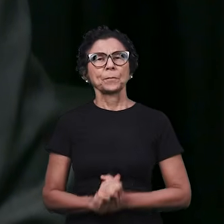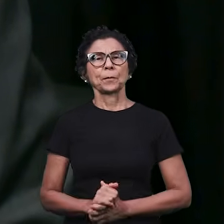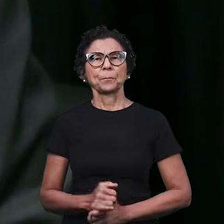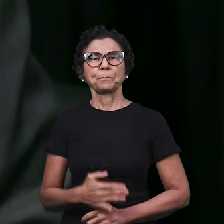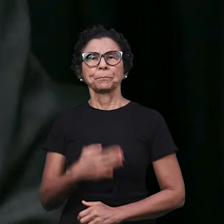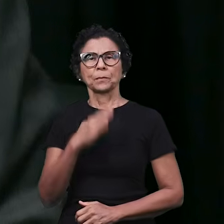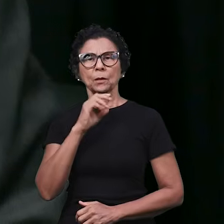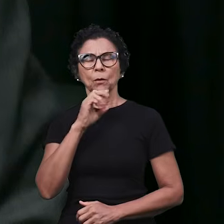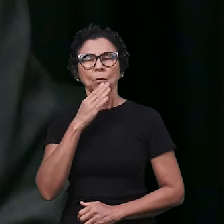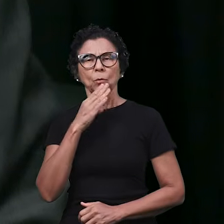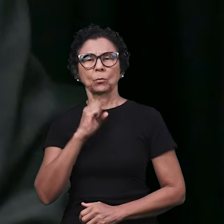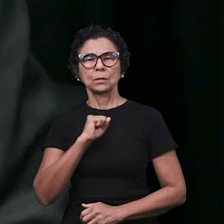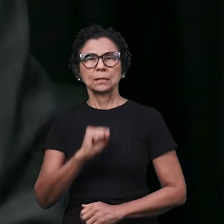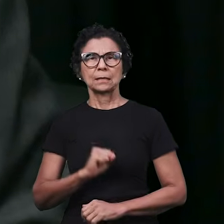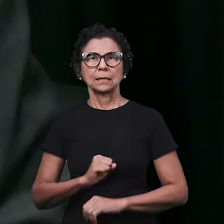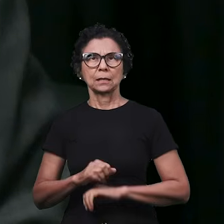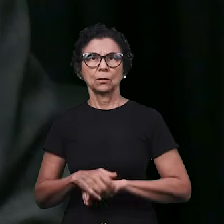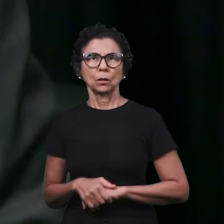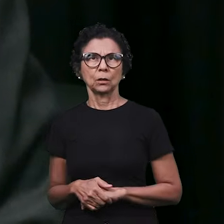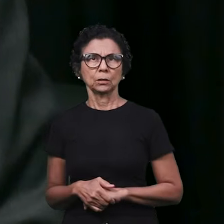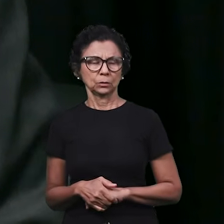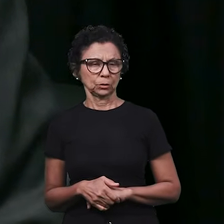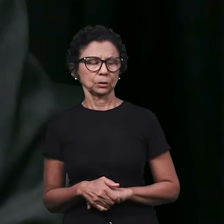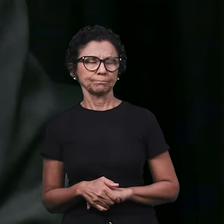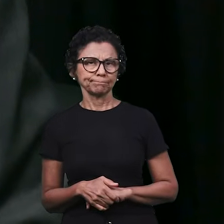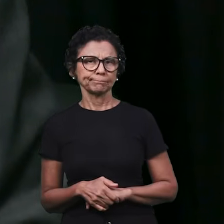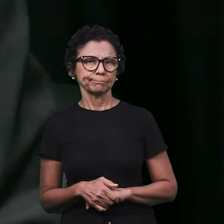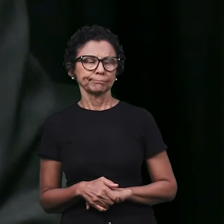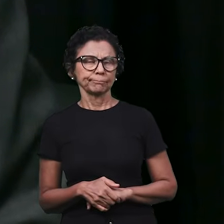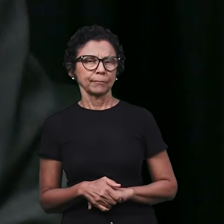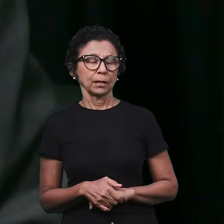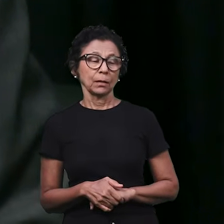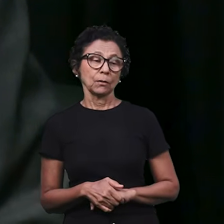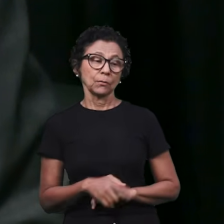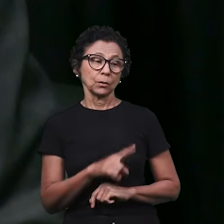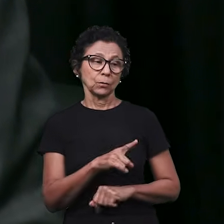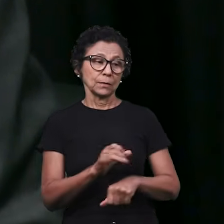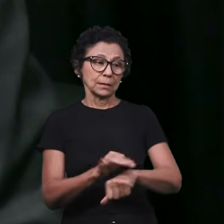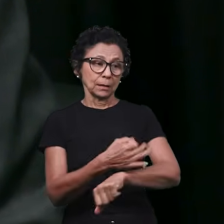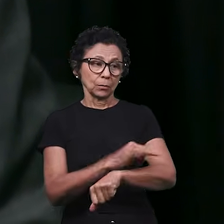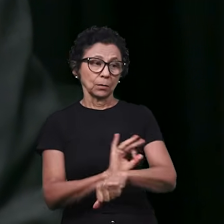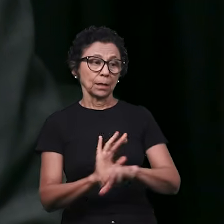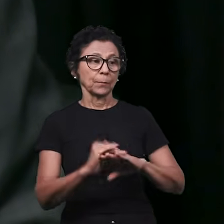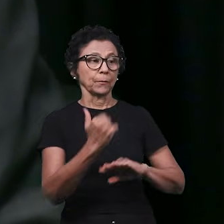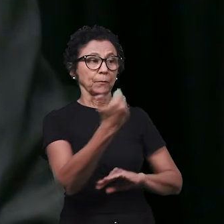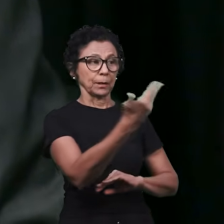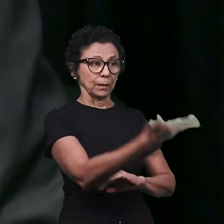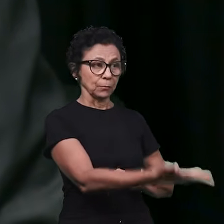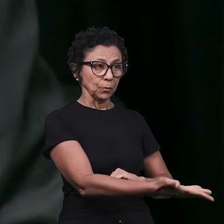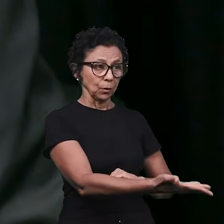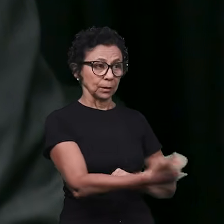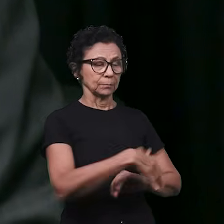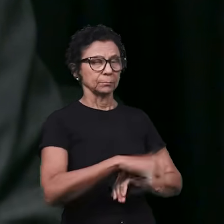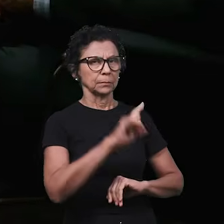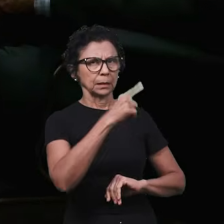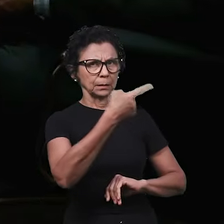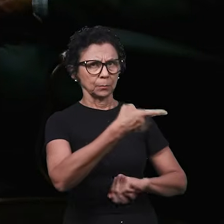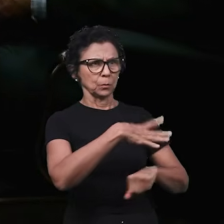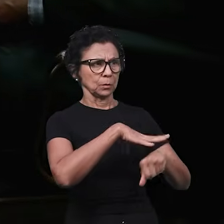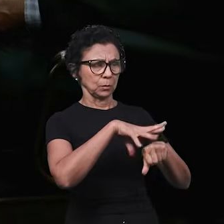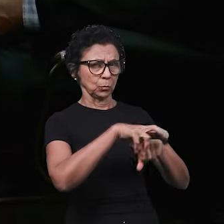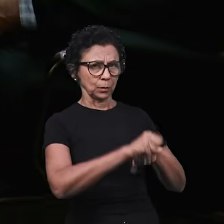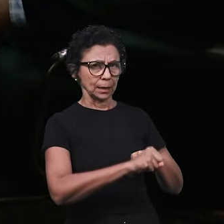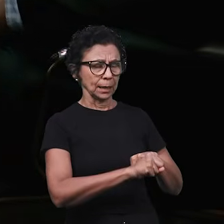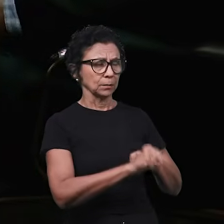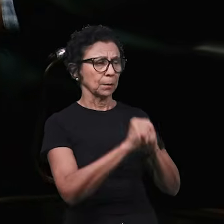o sacerdote considerou ele limpo, traz ele de volta. É isso que Deus quer para o homem. Glória a Deus. E tem